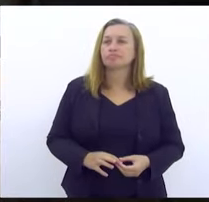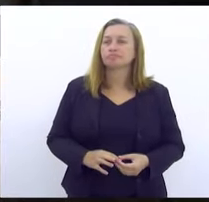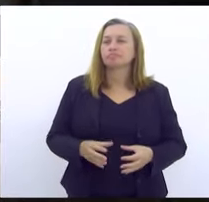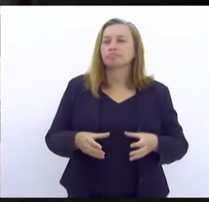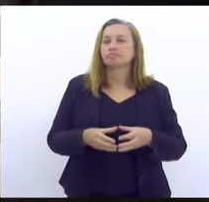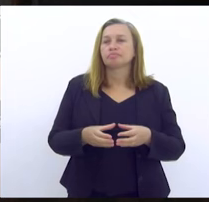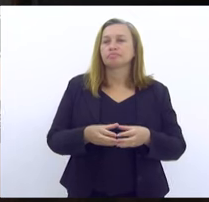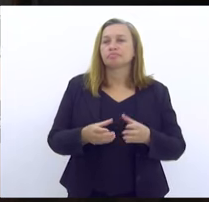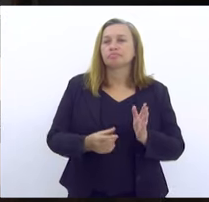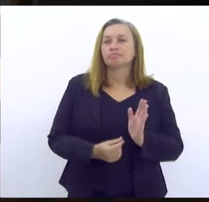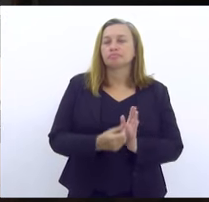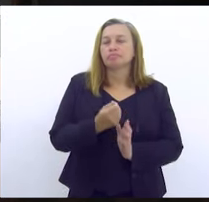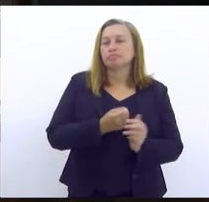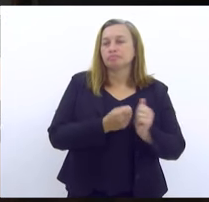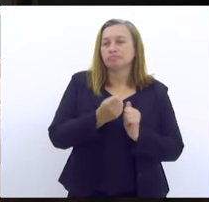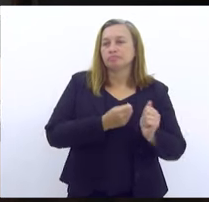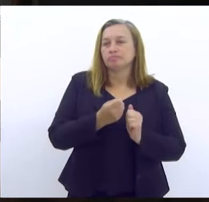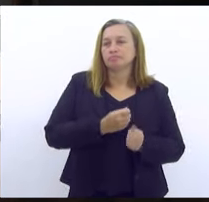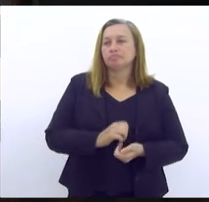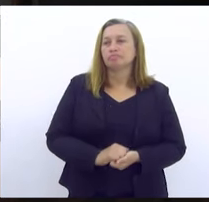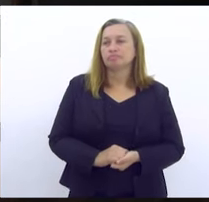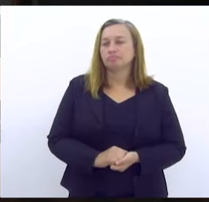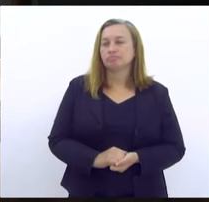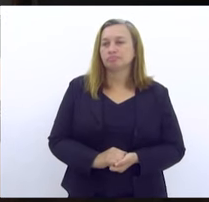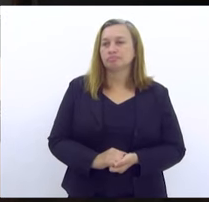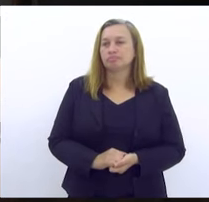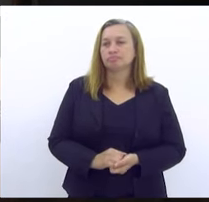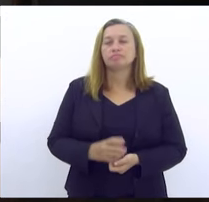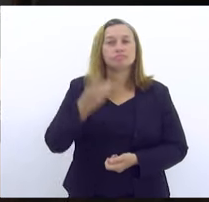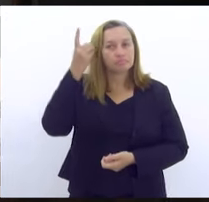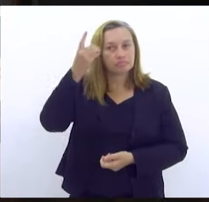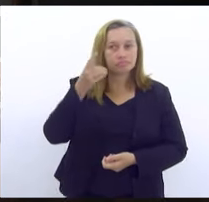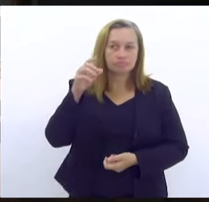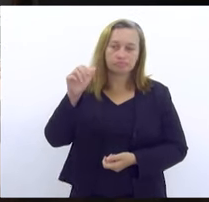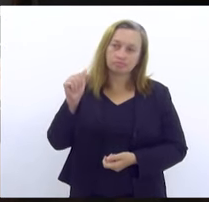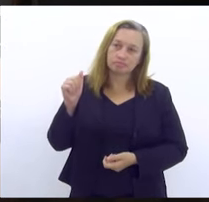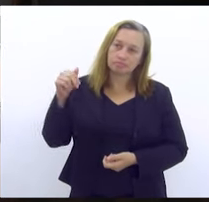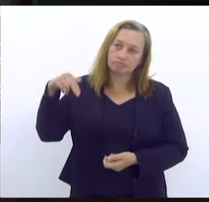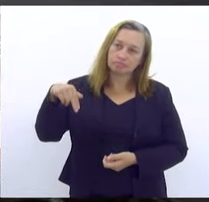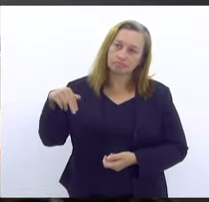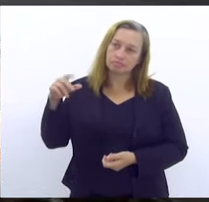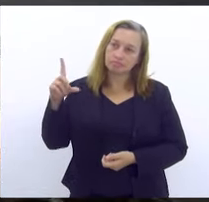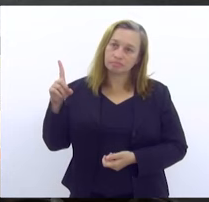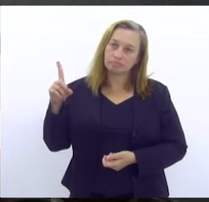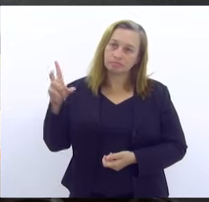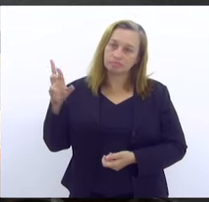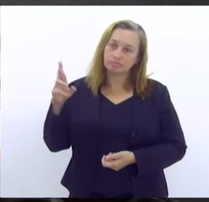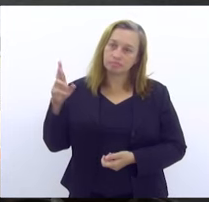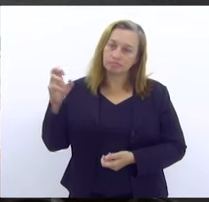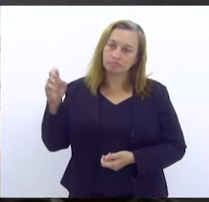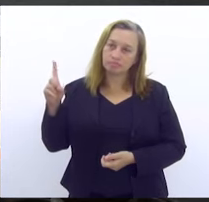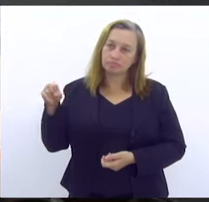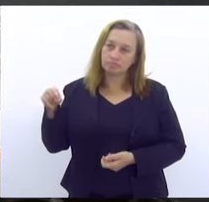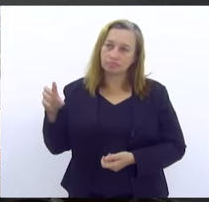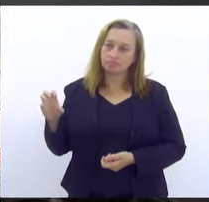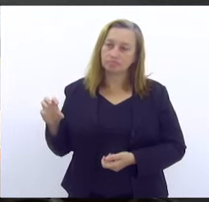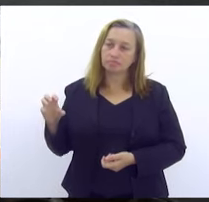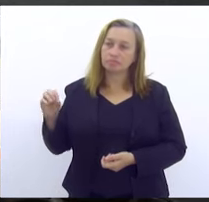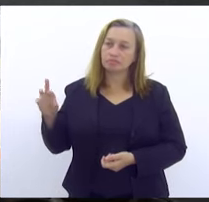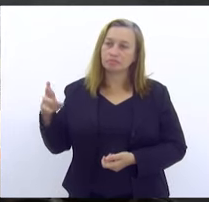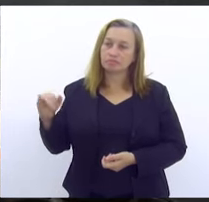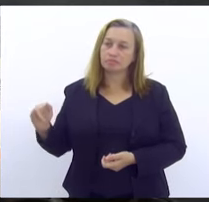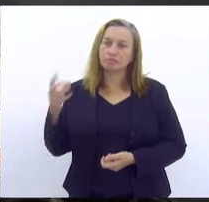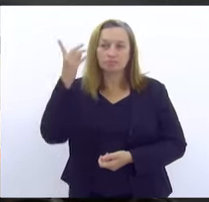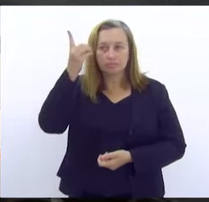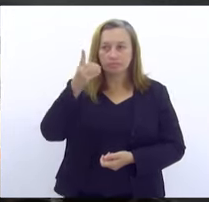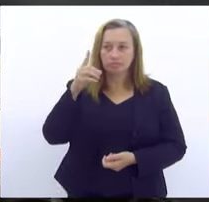Comissão de Orçamento, Finanças, Fiscalização Financeira e Controle, deputado André Correia. Tem que ouvir isso ainda. Deputado Carlos